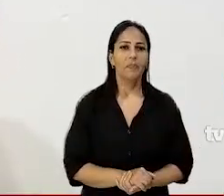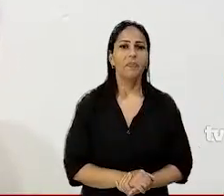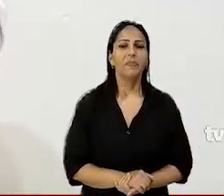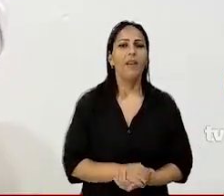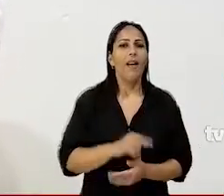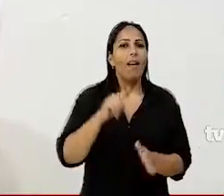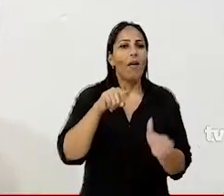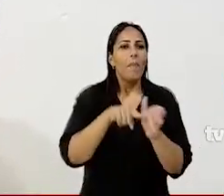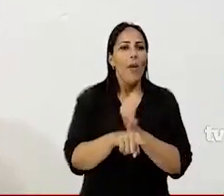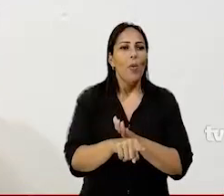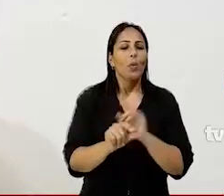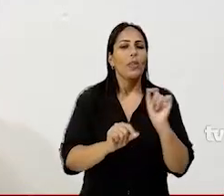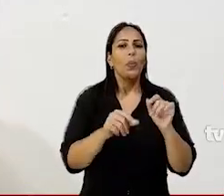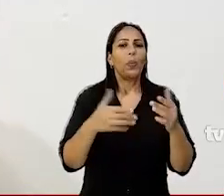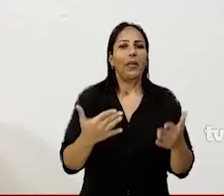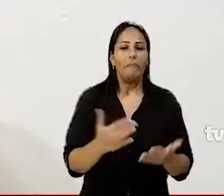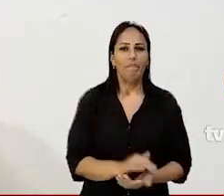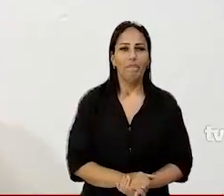A pergunta é: